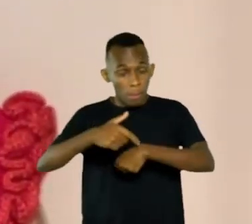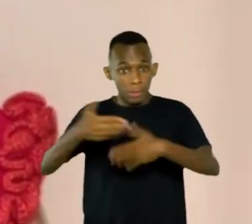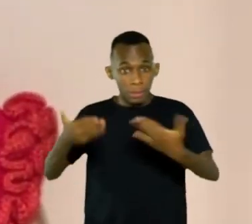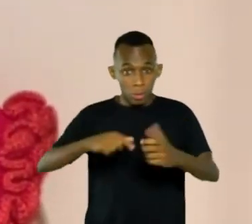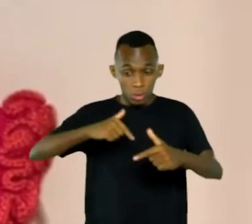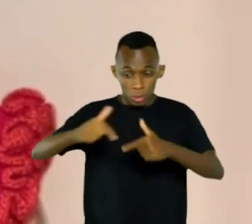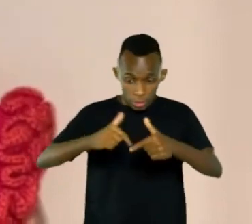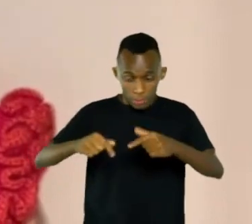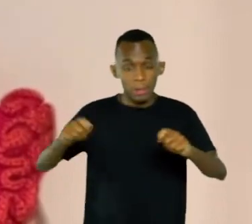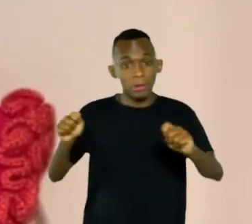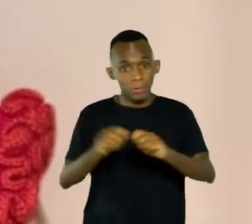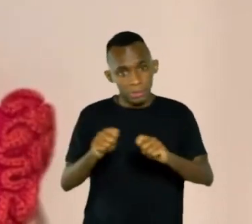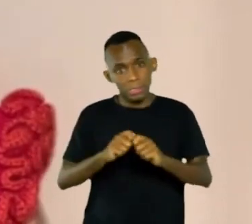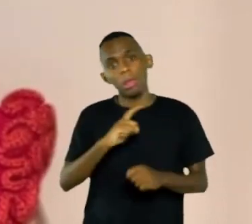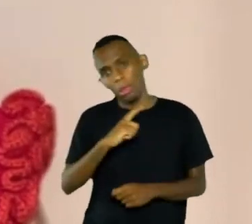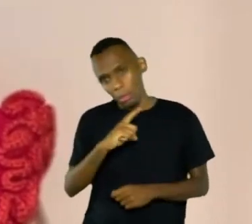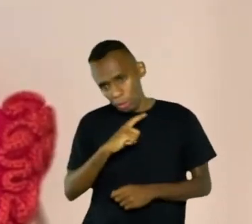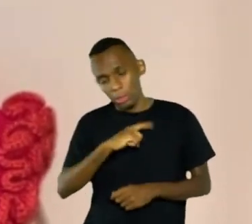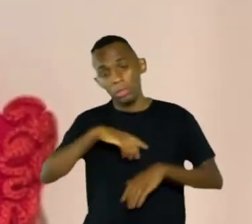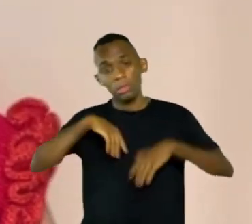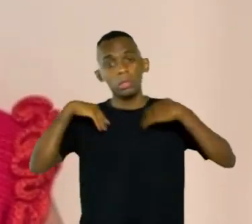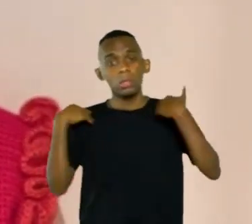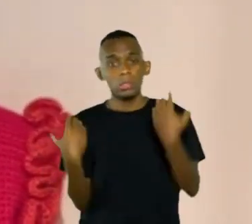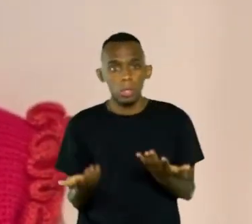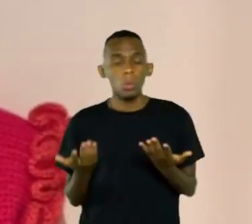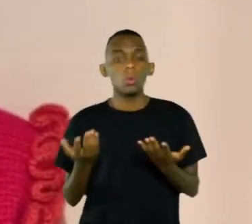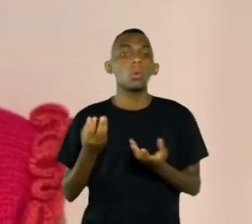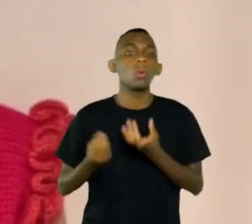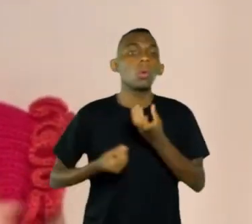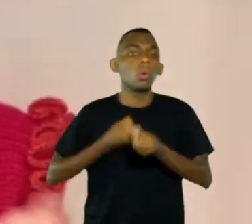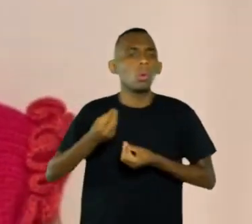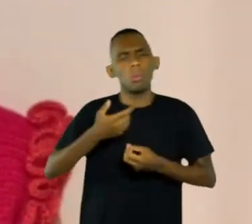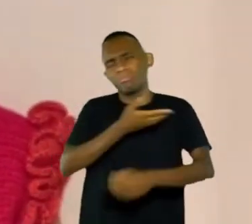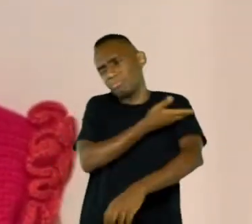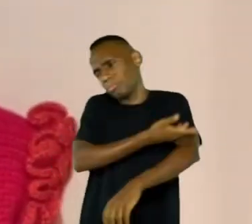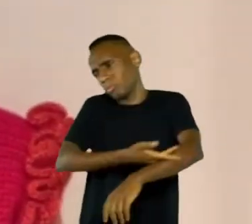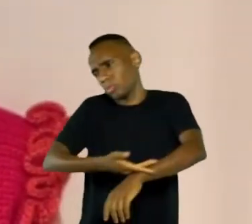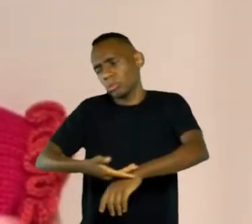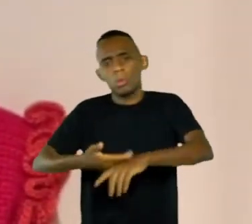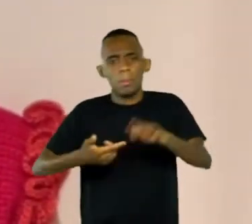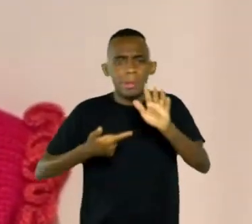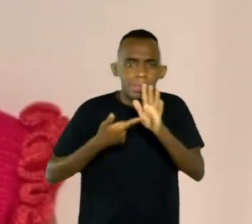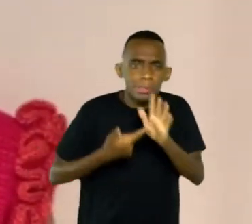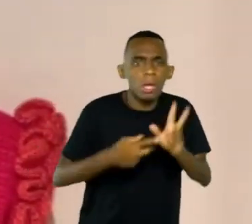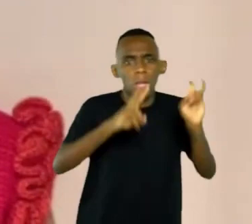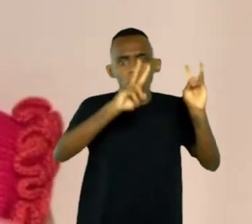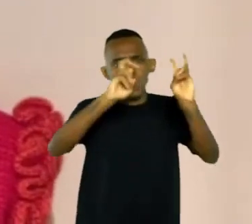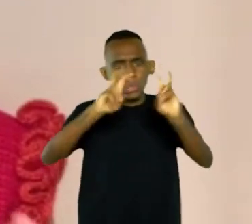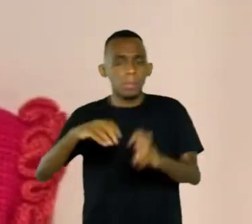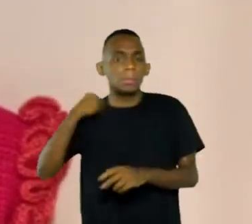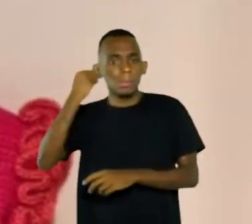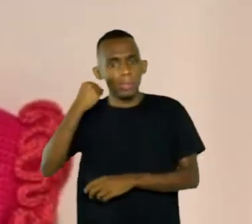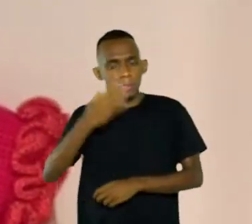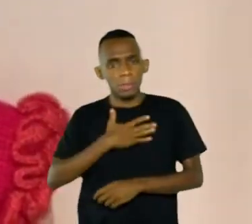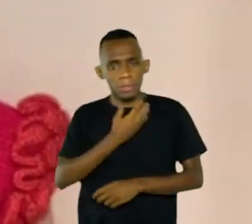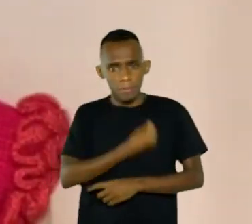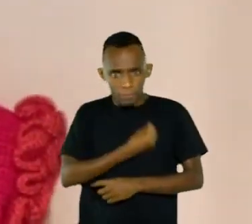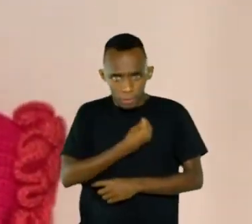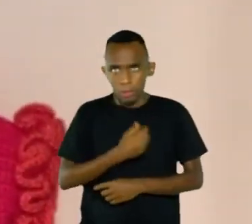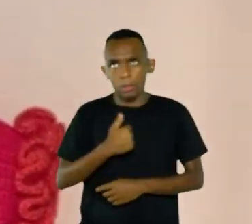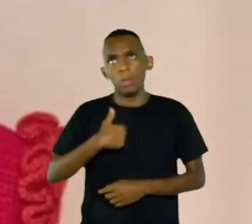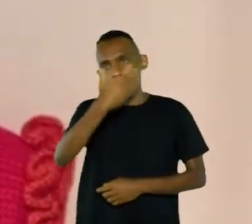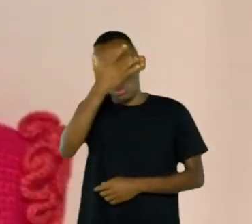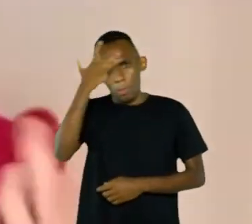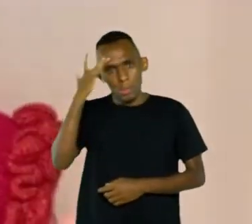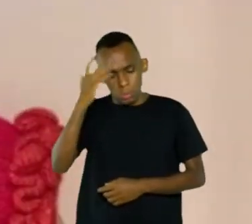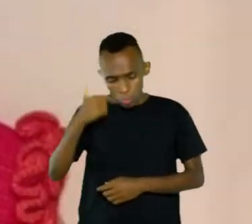fazer. Então, é, como eu costumo trazer sempre os meus temas, as coisas que eu vivo, né? Eu sou aquela pessoa que vive as